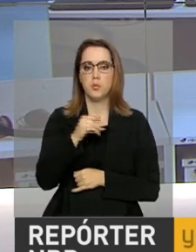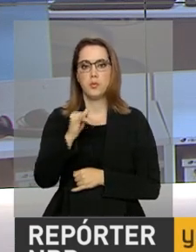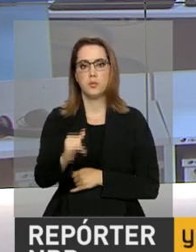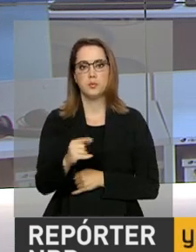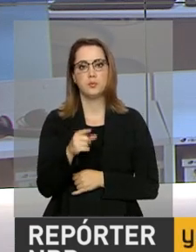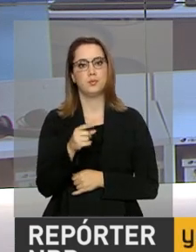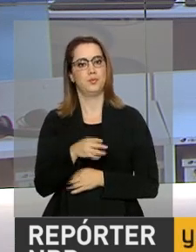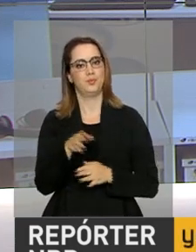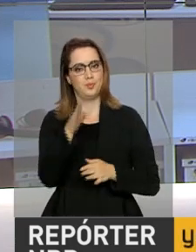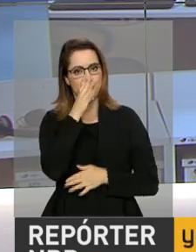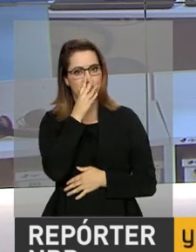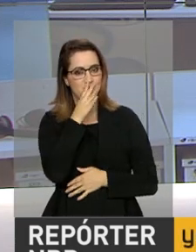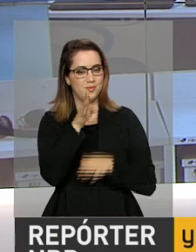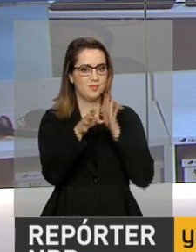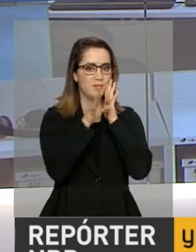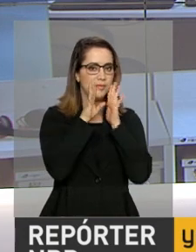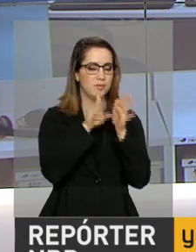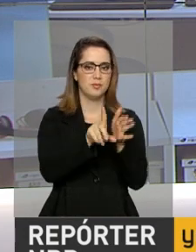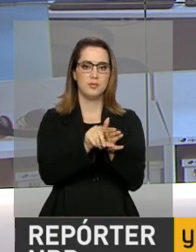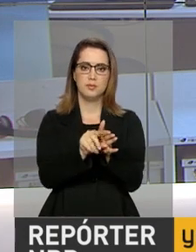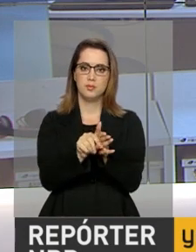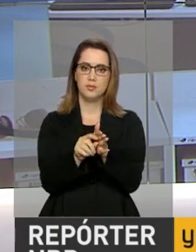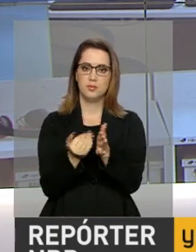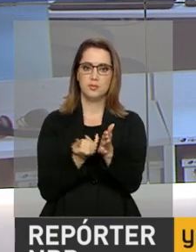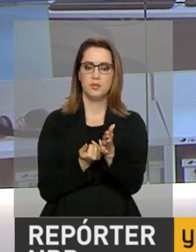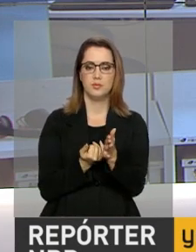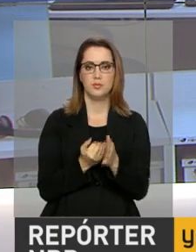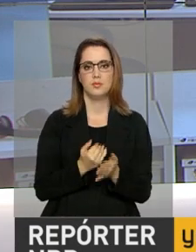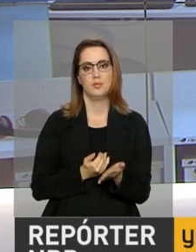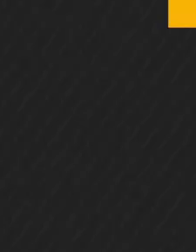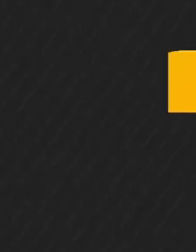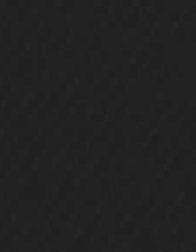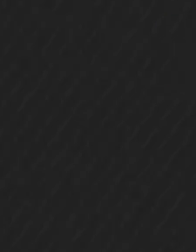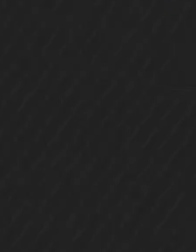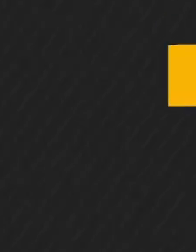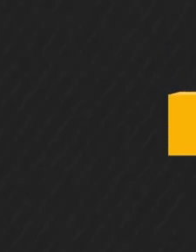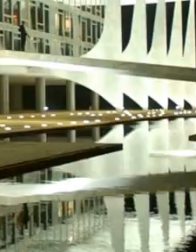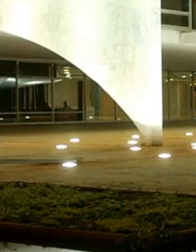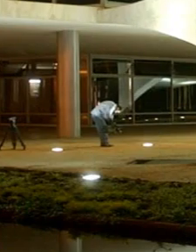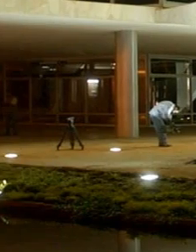repórter NBR acompanhe também as novidades em nossas redes